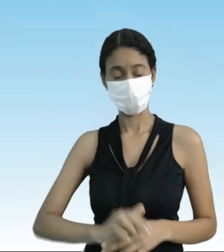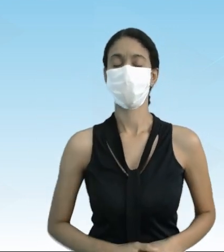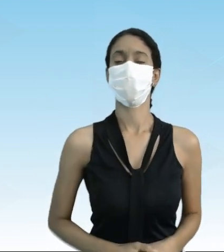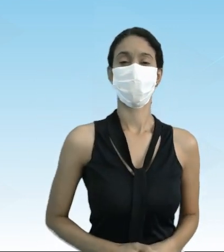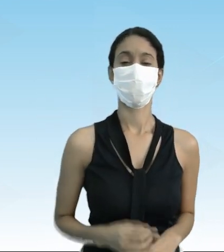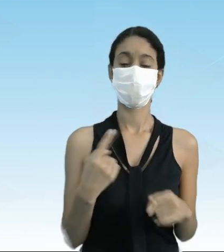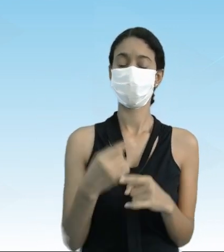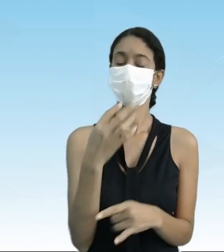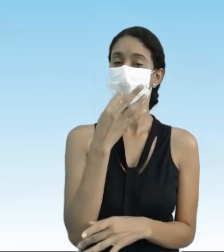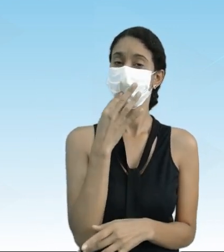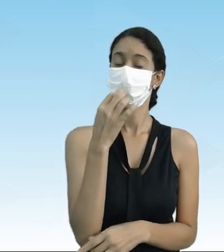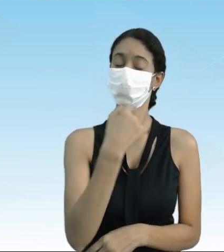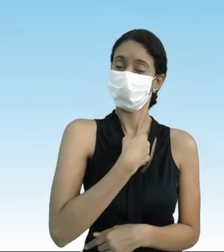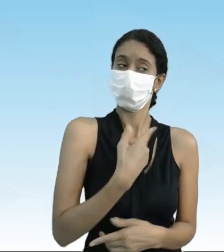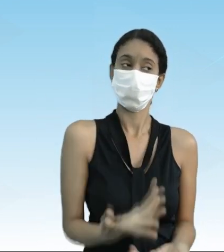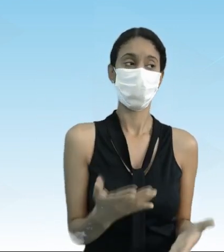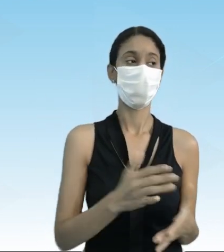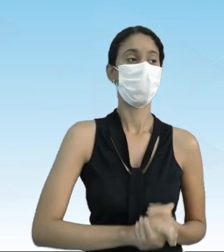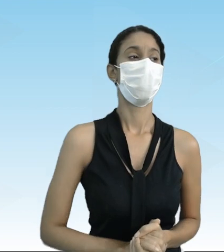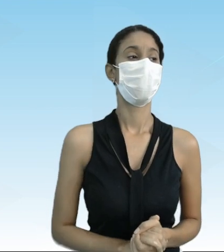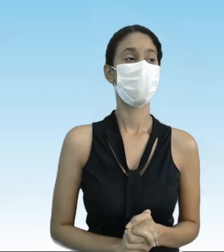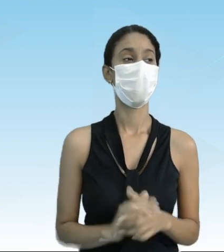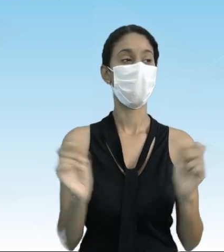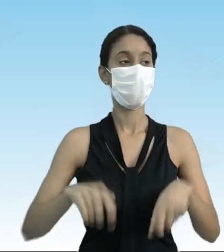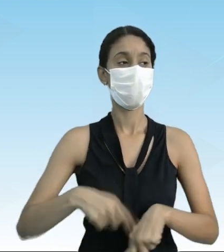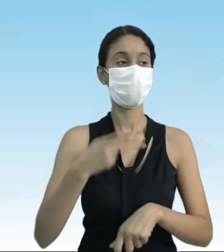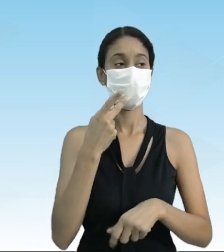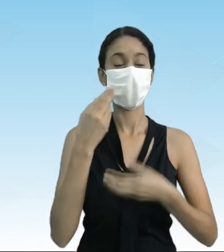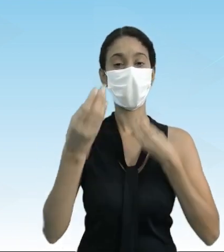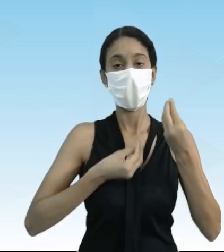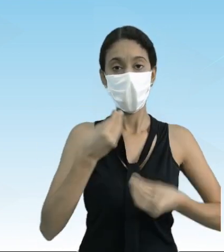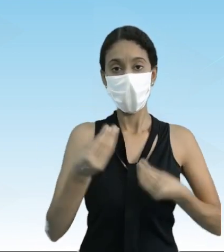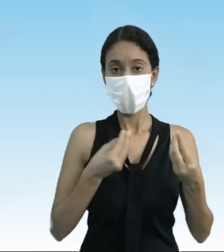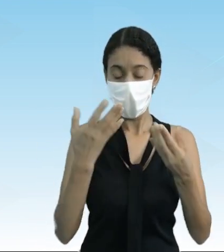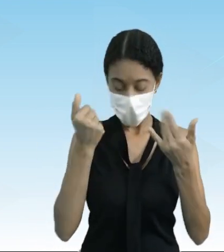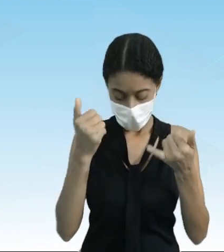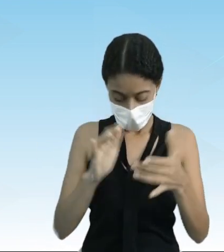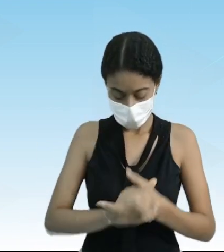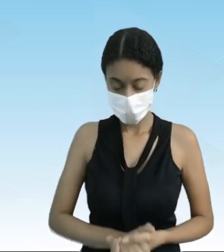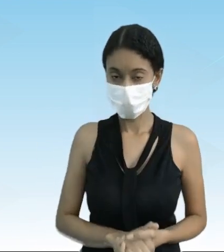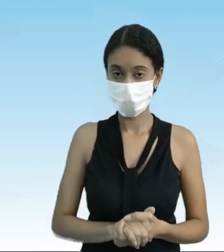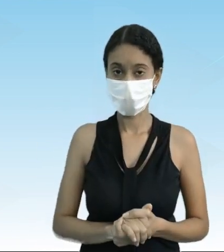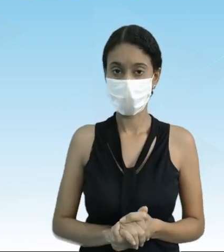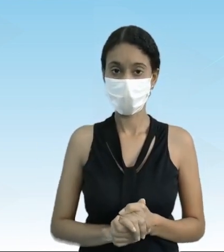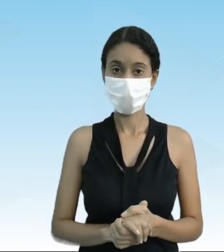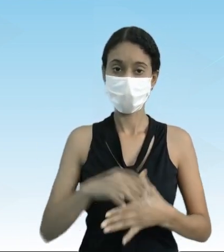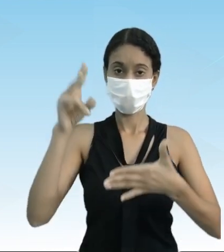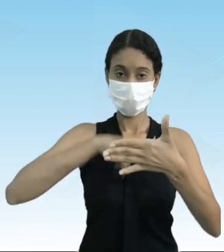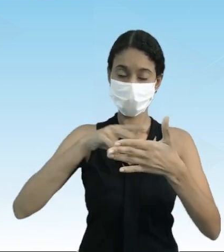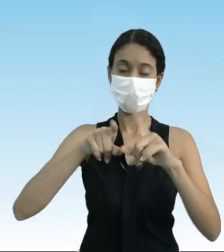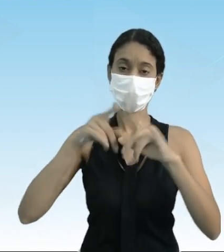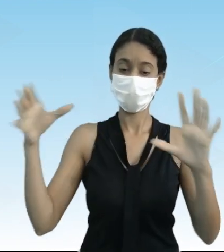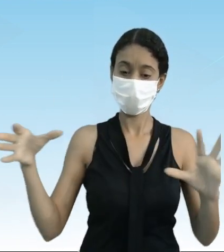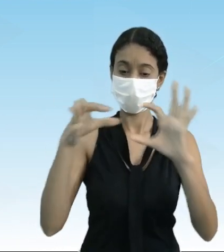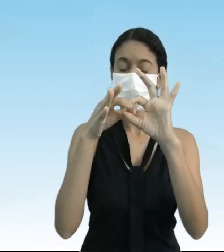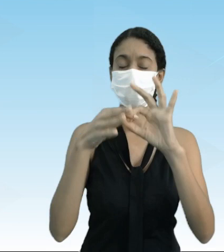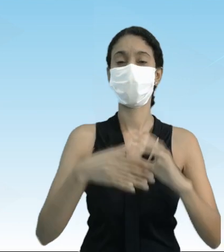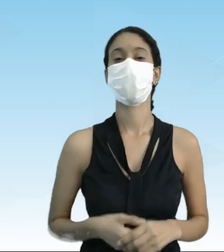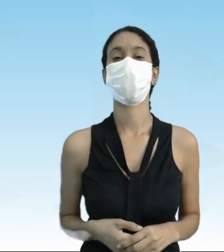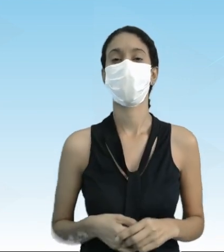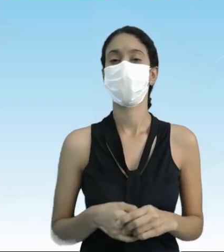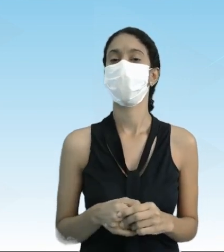texto, música, pintura, filme, novela, etc. Toda vez que uma obra ou um texto cita